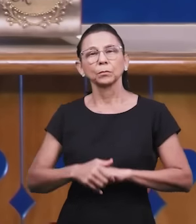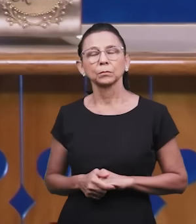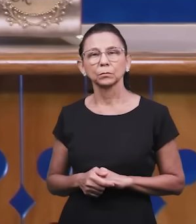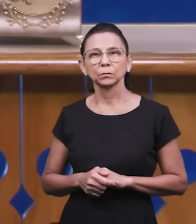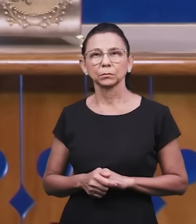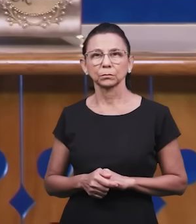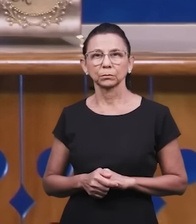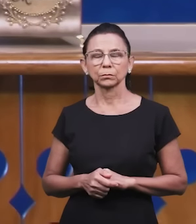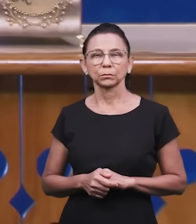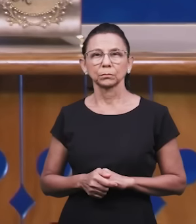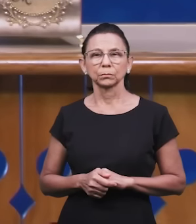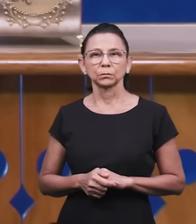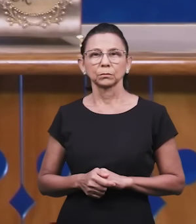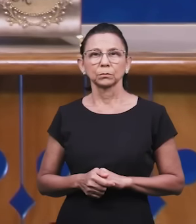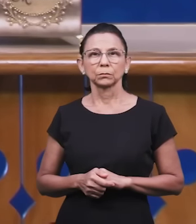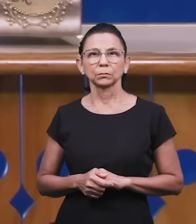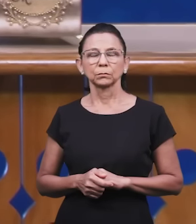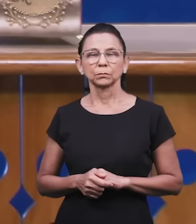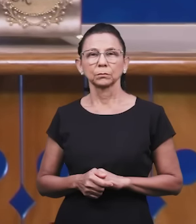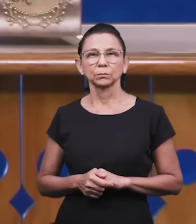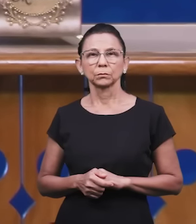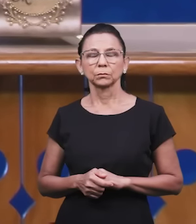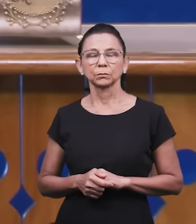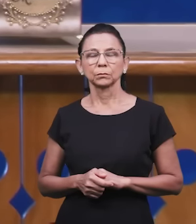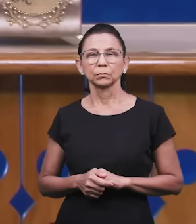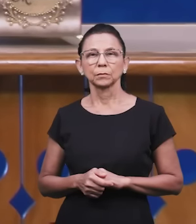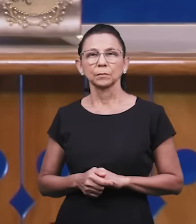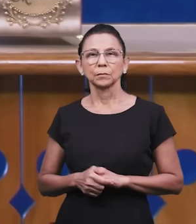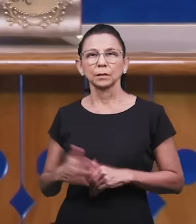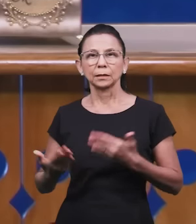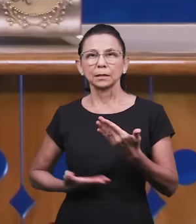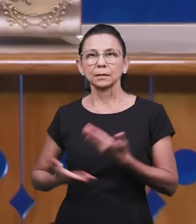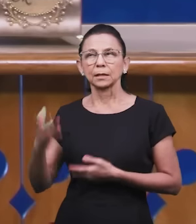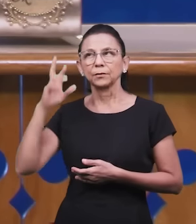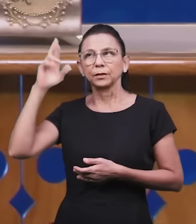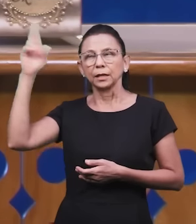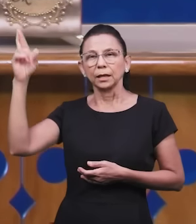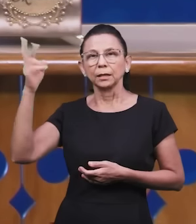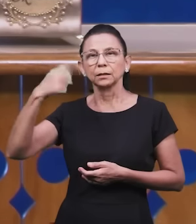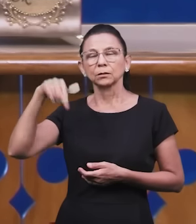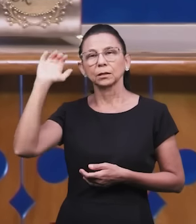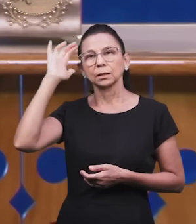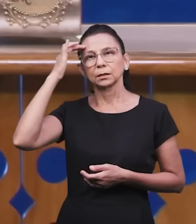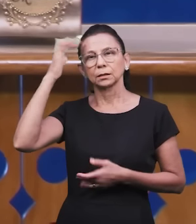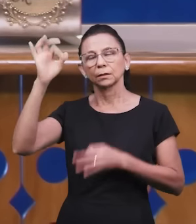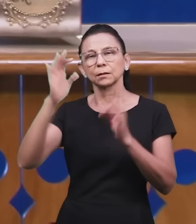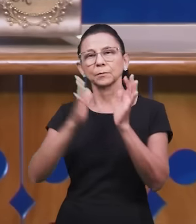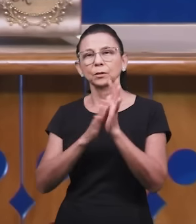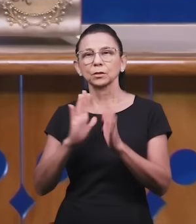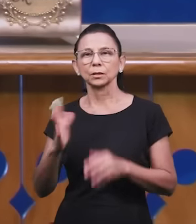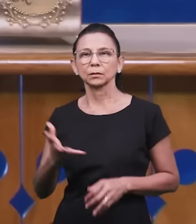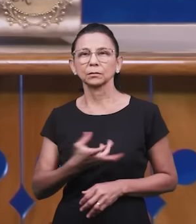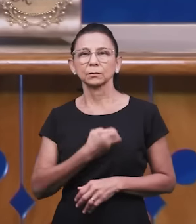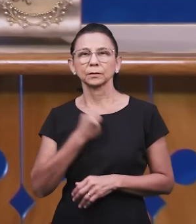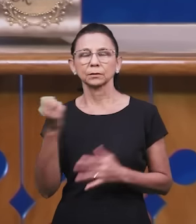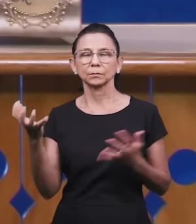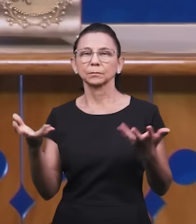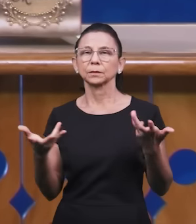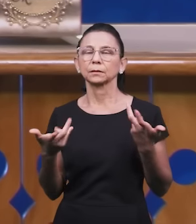uma posição diferente para nós entendermos a grandeza, a beleza desse projeto e